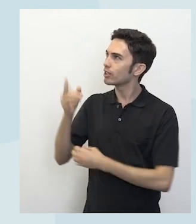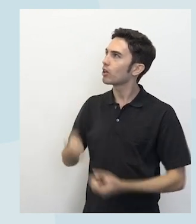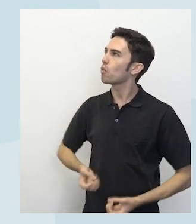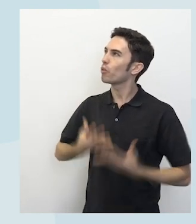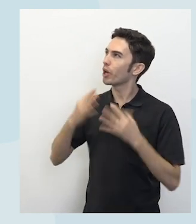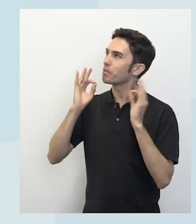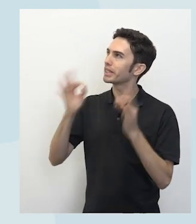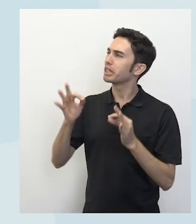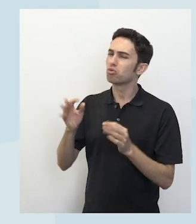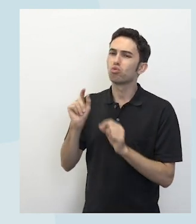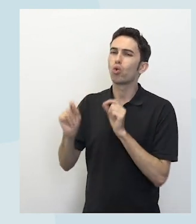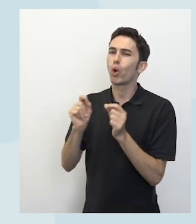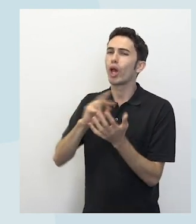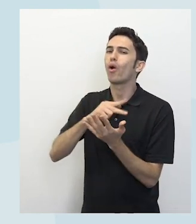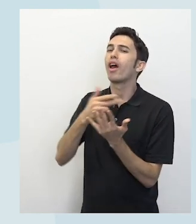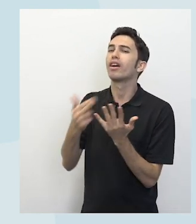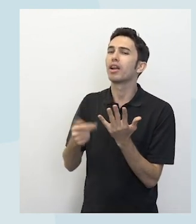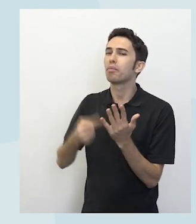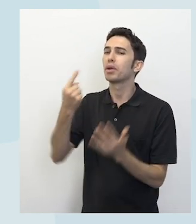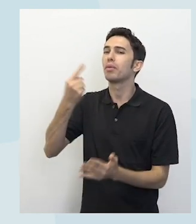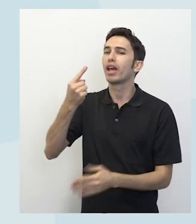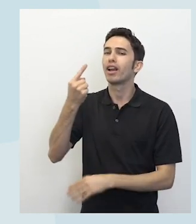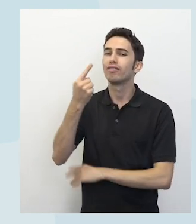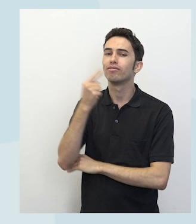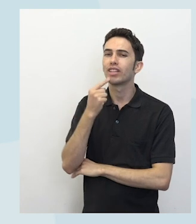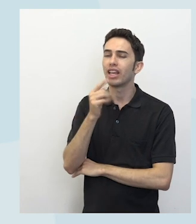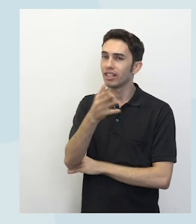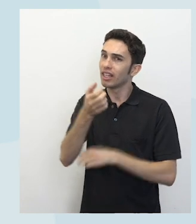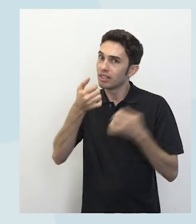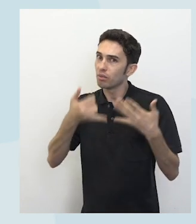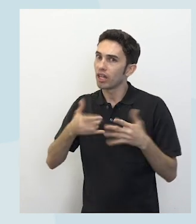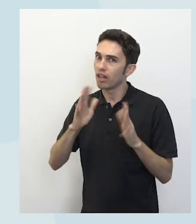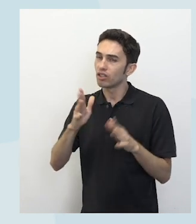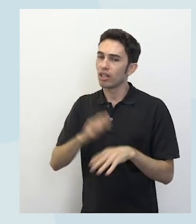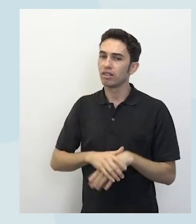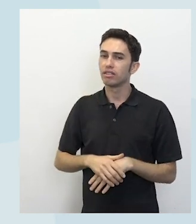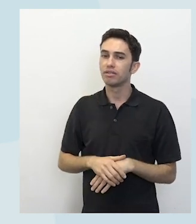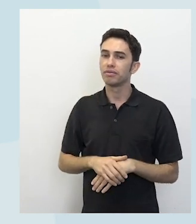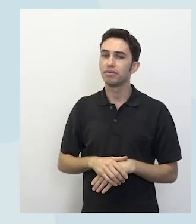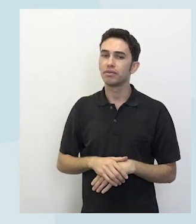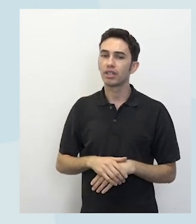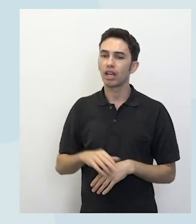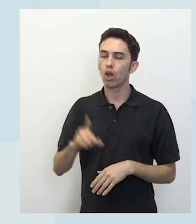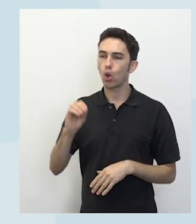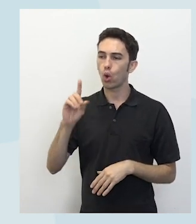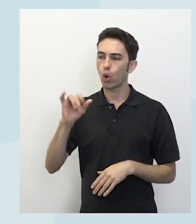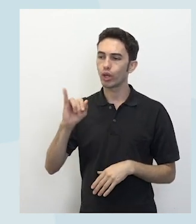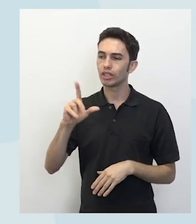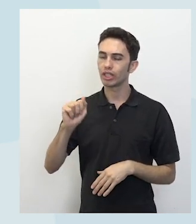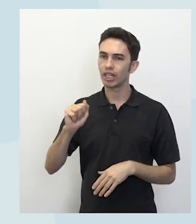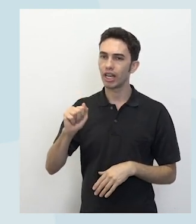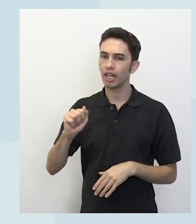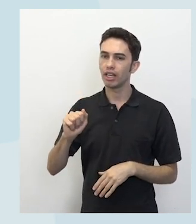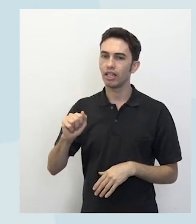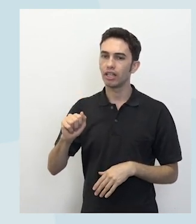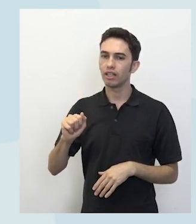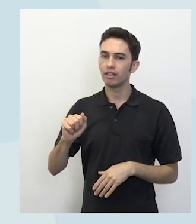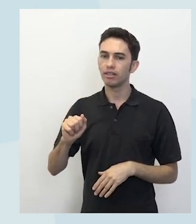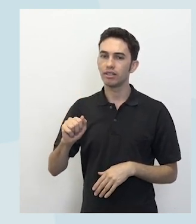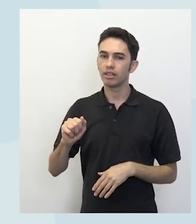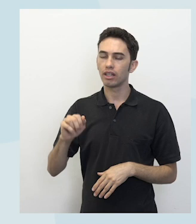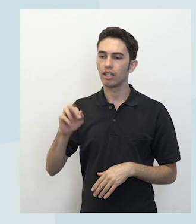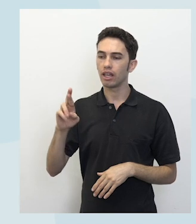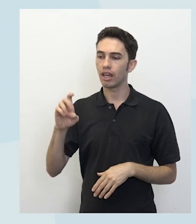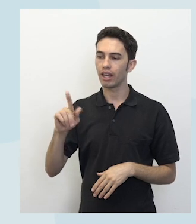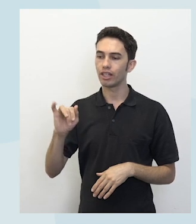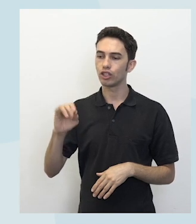isso é um poema? Qual a primeira característica? Eles falaram, só para retomar. Sim, a Odila, a Lucimara, Regina,